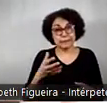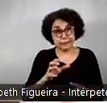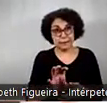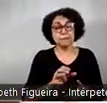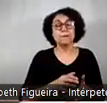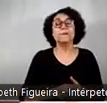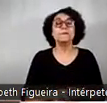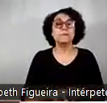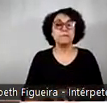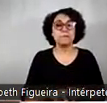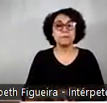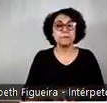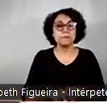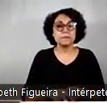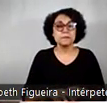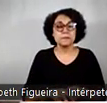traz.